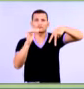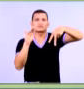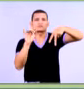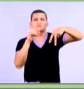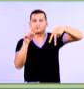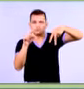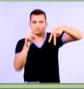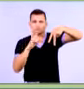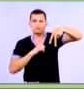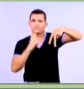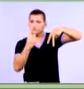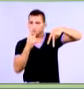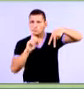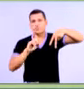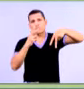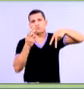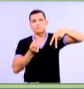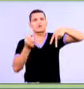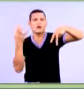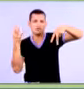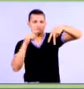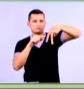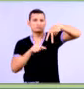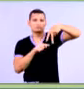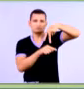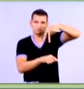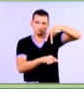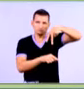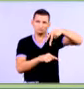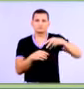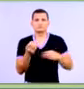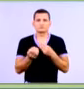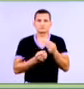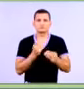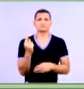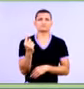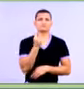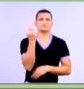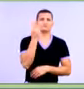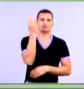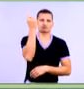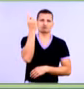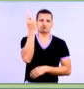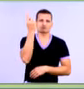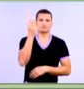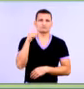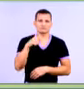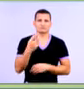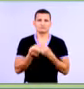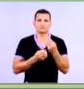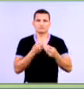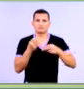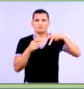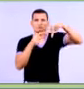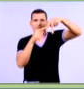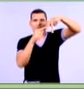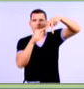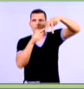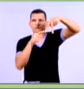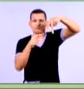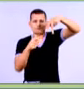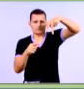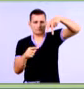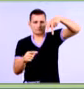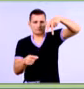mais descendentes, né? E a altura ou nível de uma árvore é o comprimento do caminho mais longo